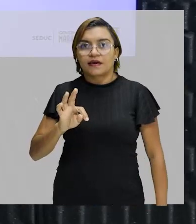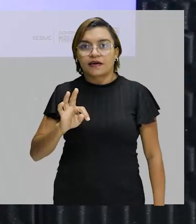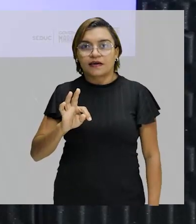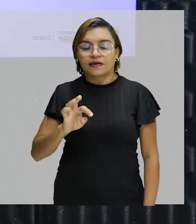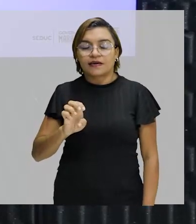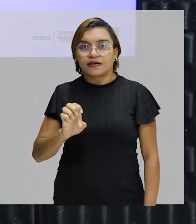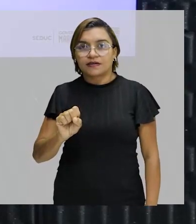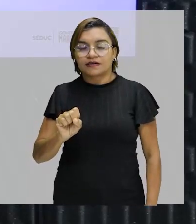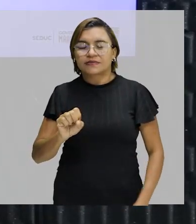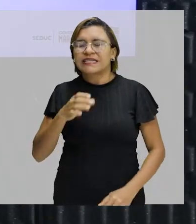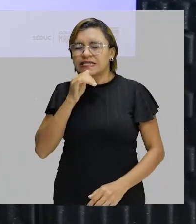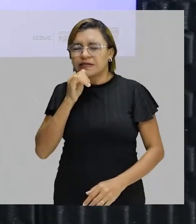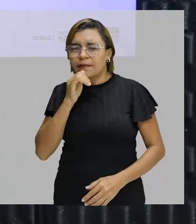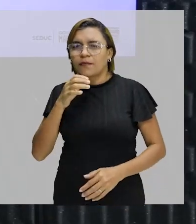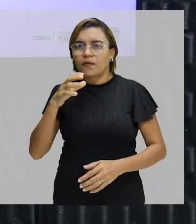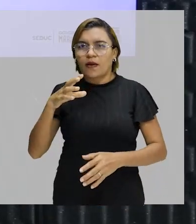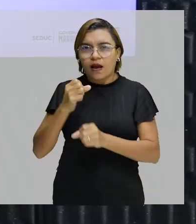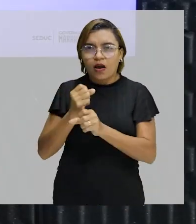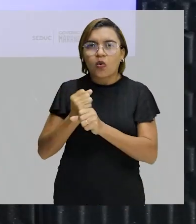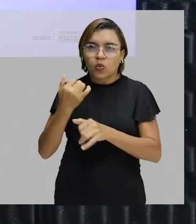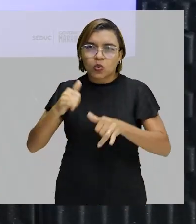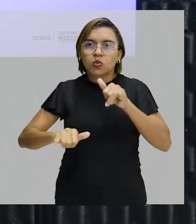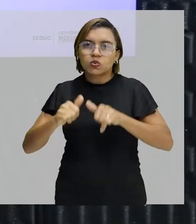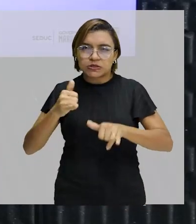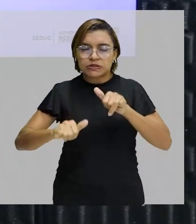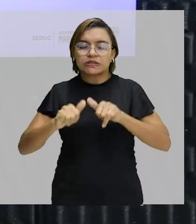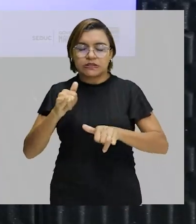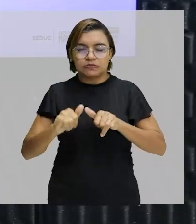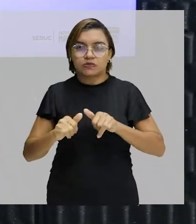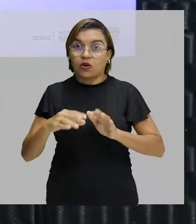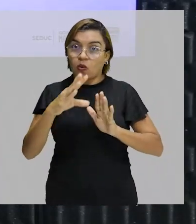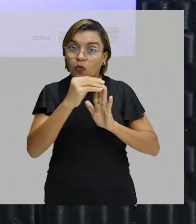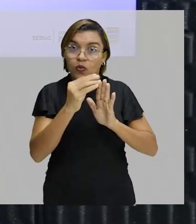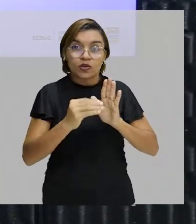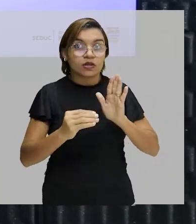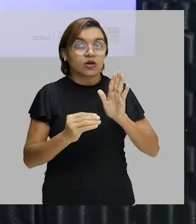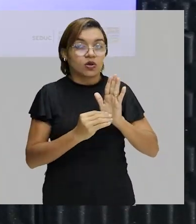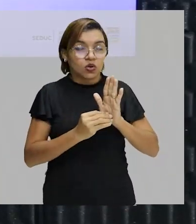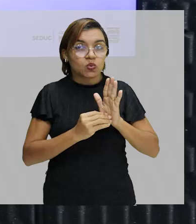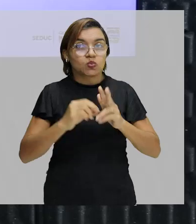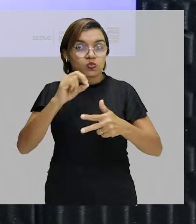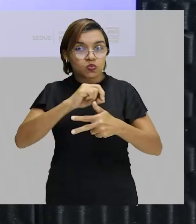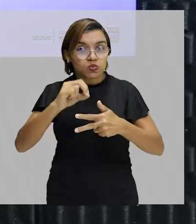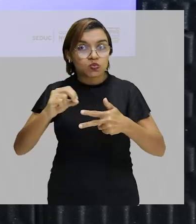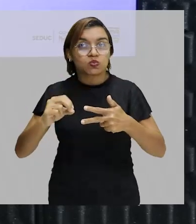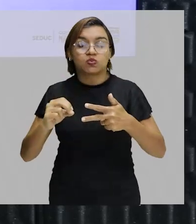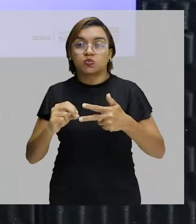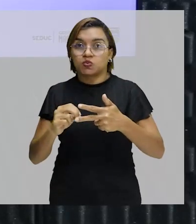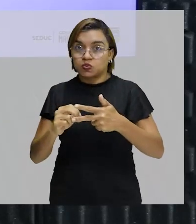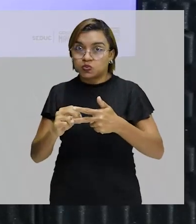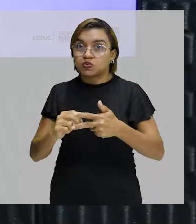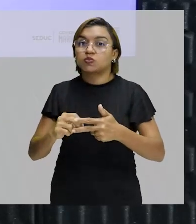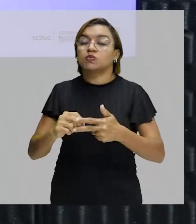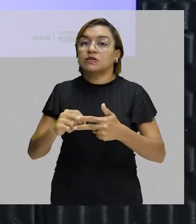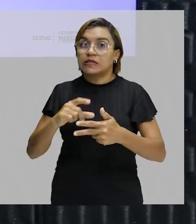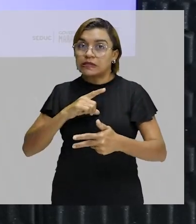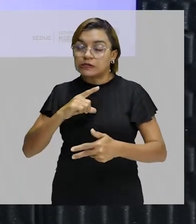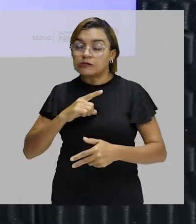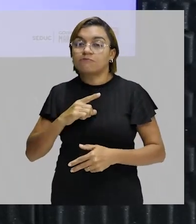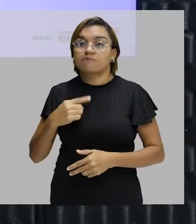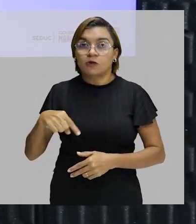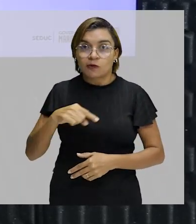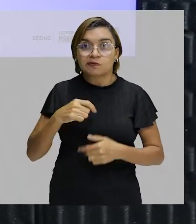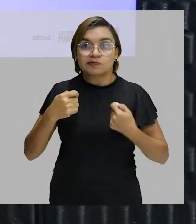certo? Ou cálculos químicos. Um conteúdo, um tópico muito cobrado a nível de vestibular. Então, a gente precisa